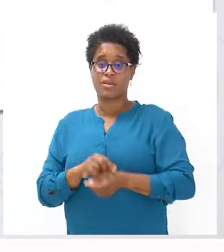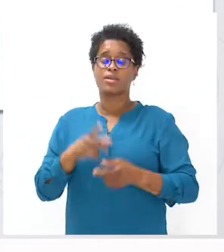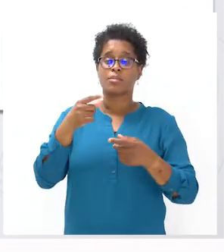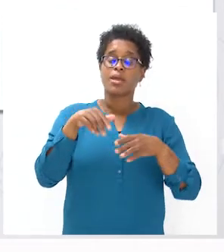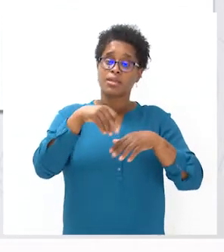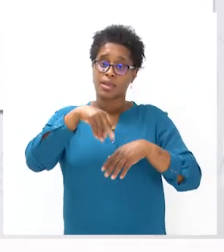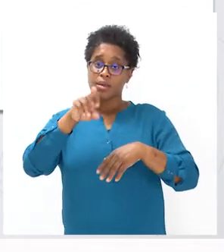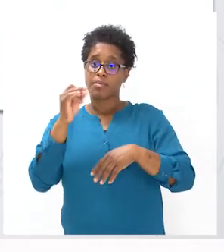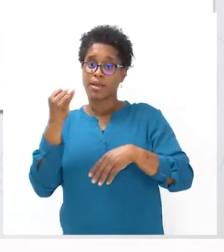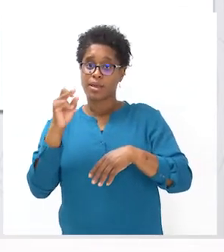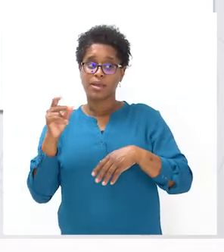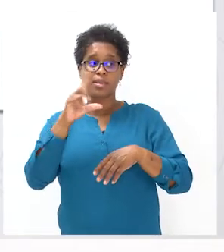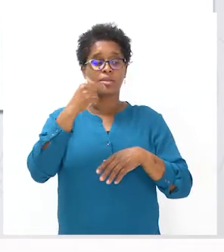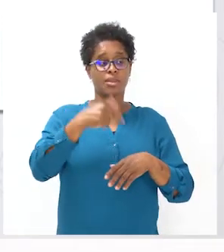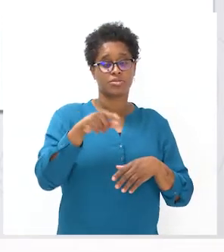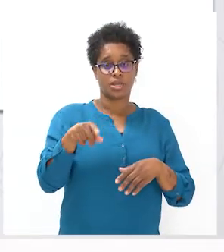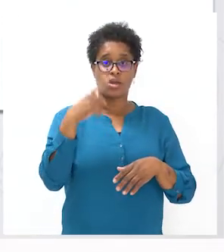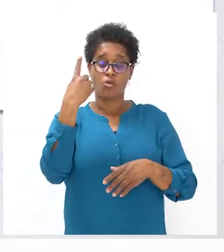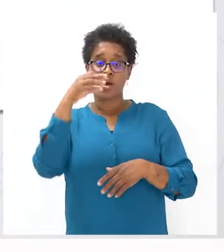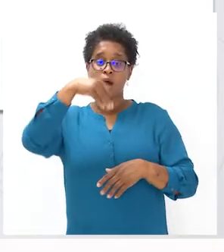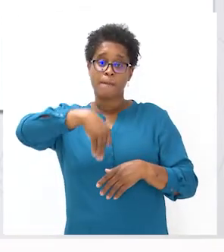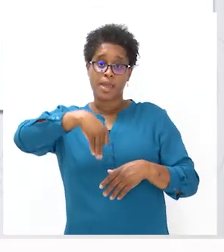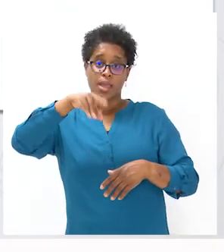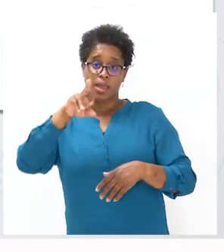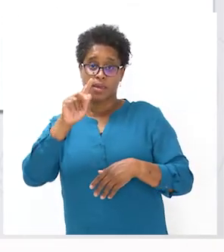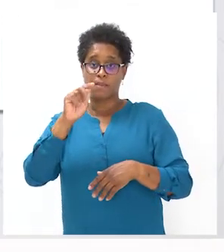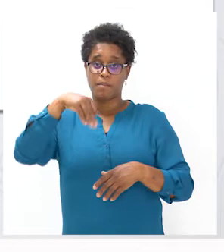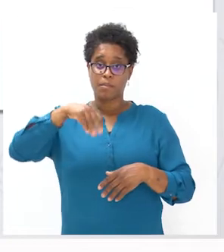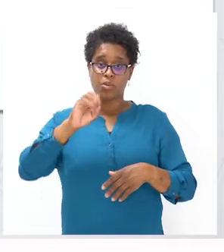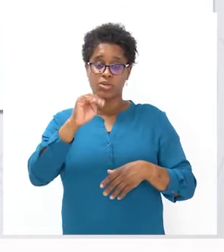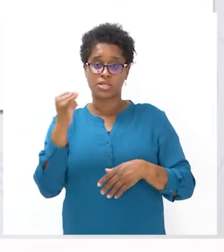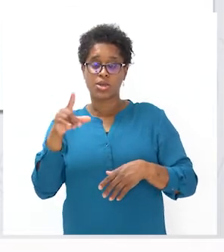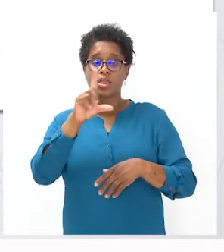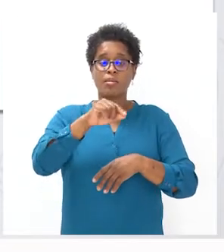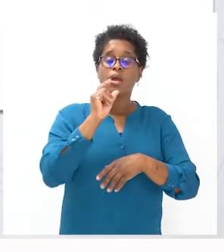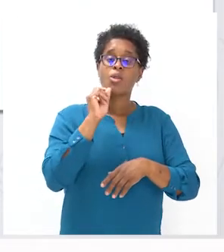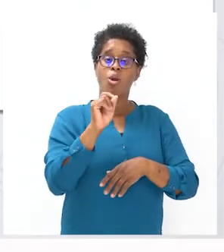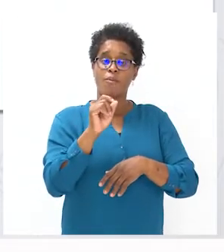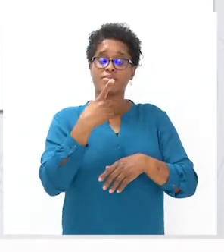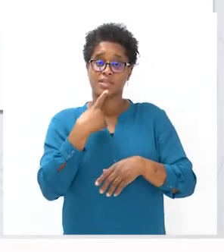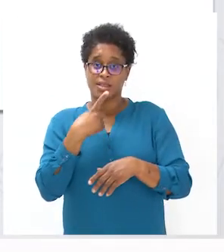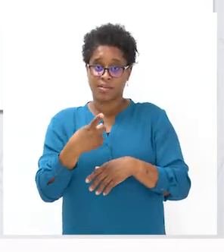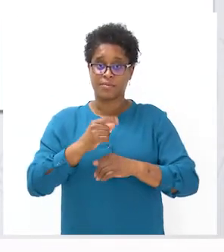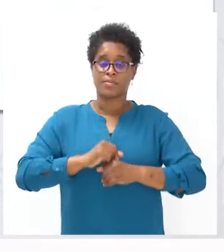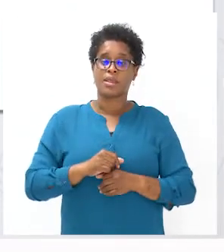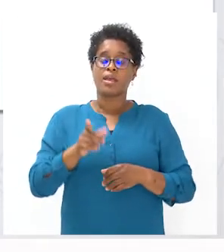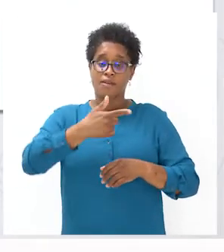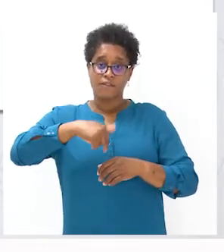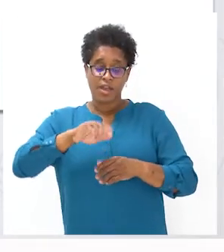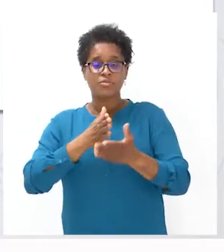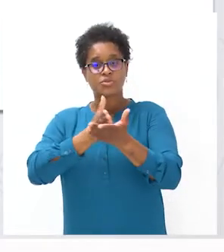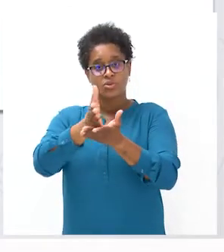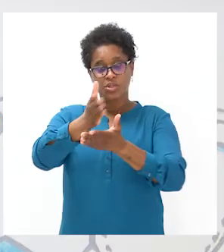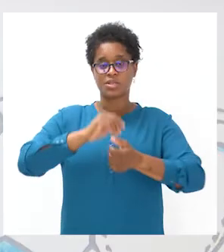também temos aqui uma preposição e o nome, certo? Então vamos